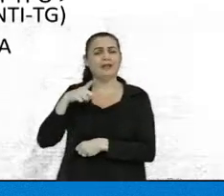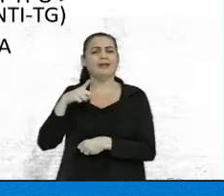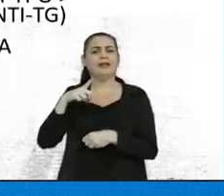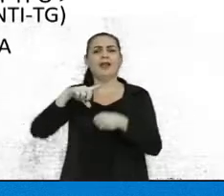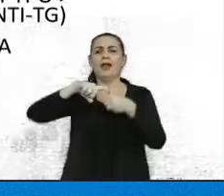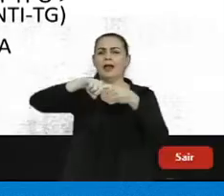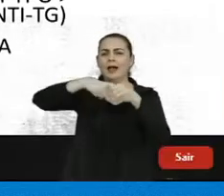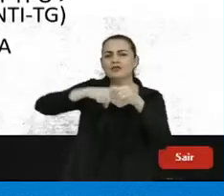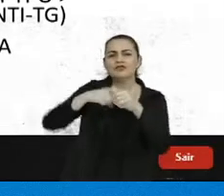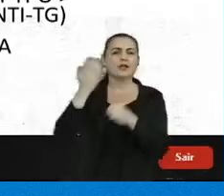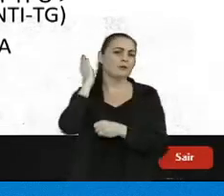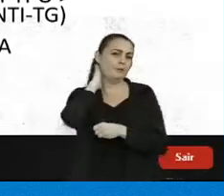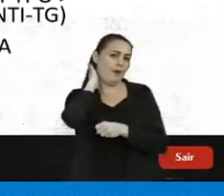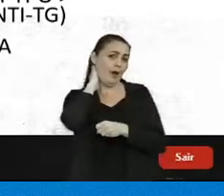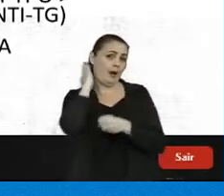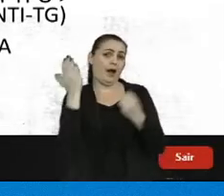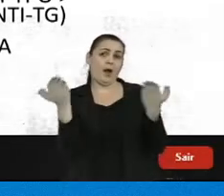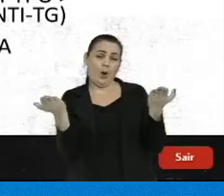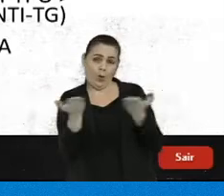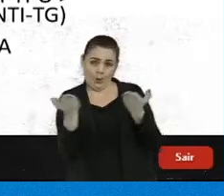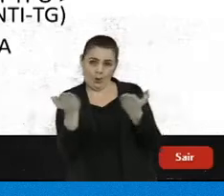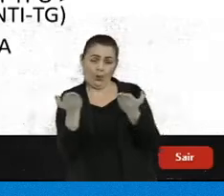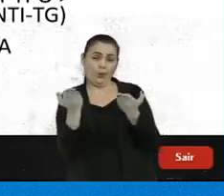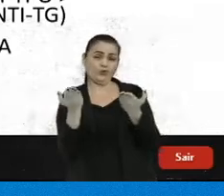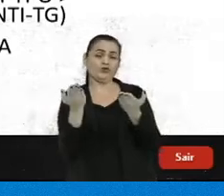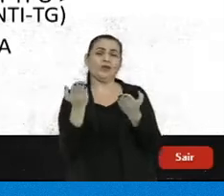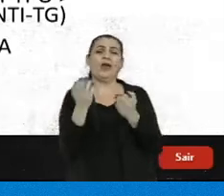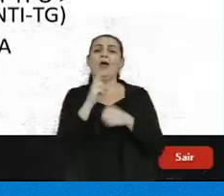fala castanha do Brasil. Então, 2 castanhas